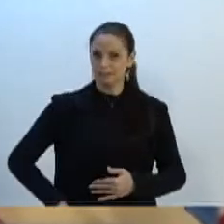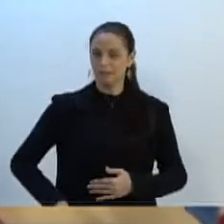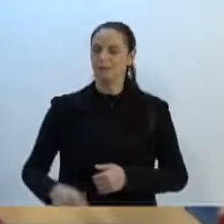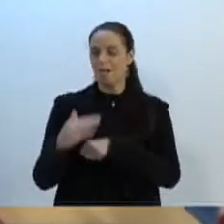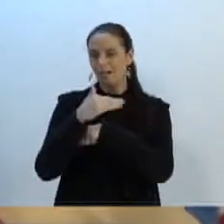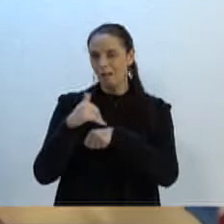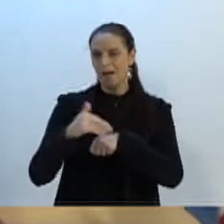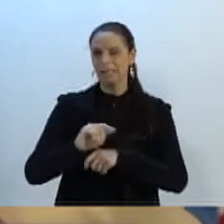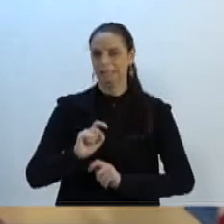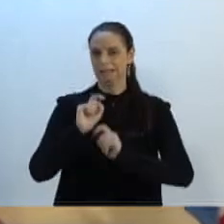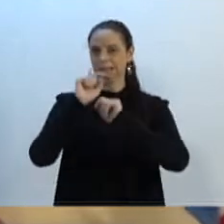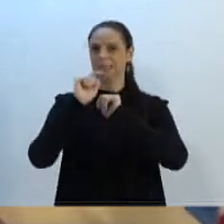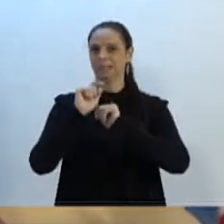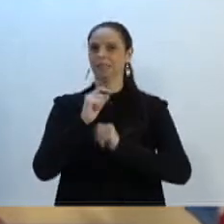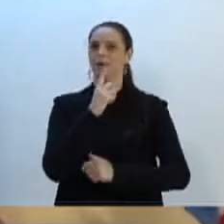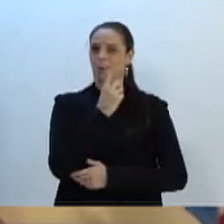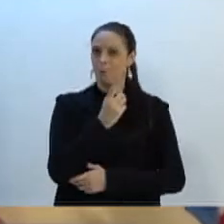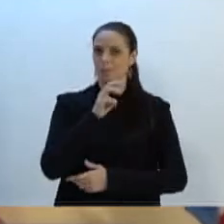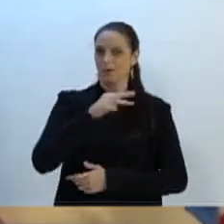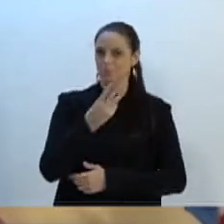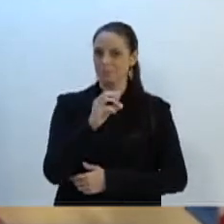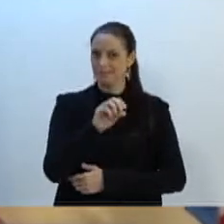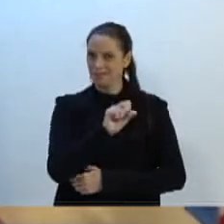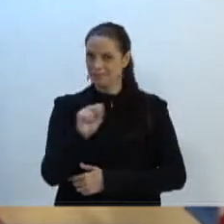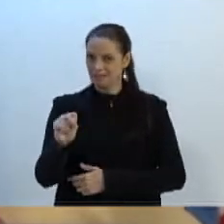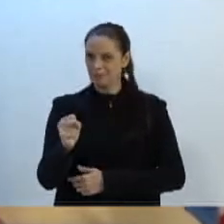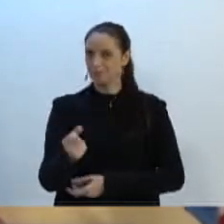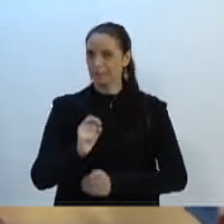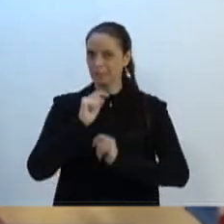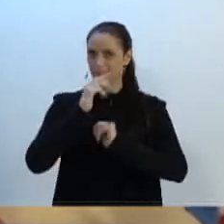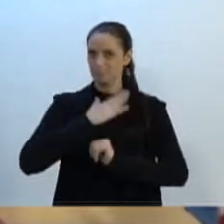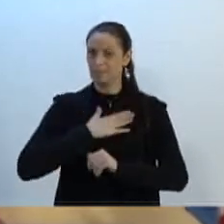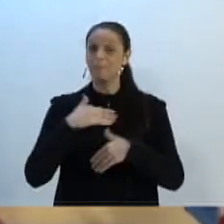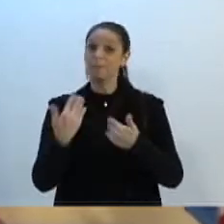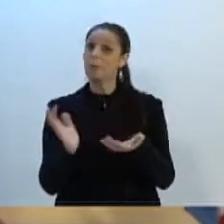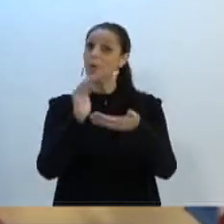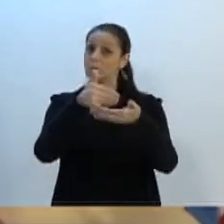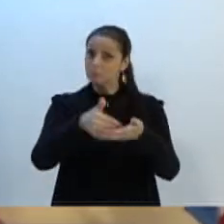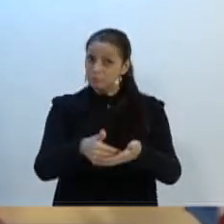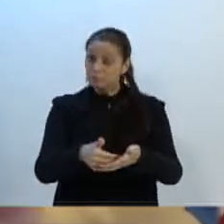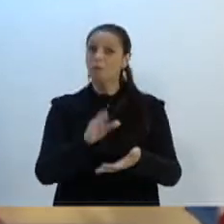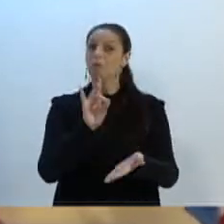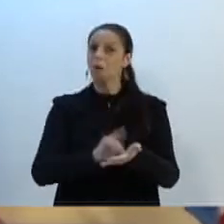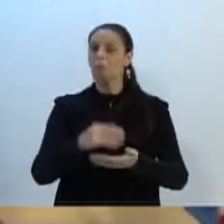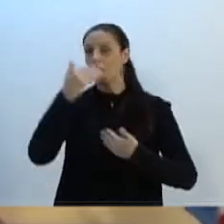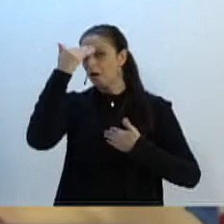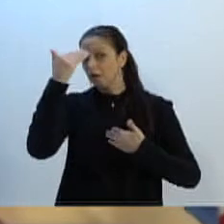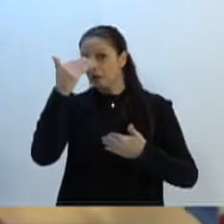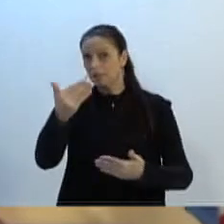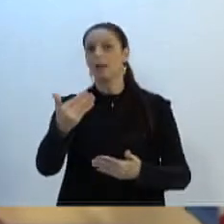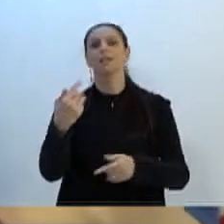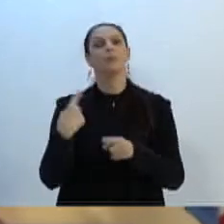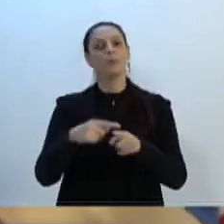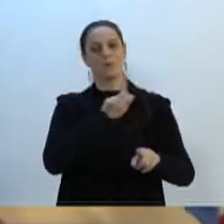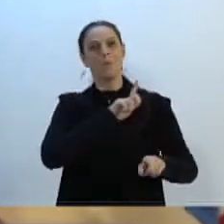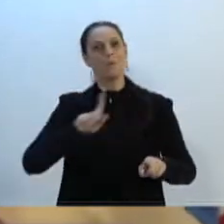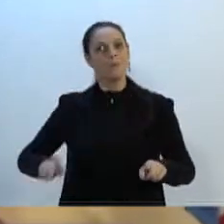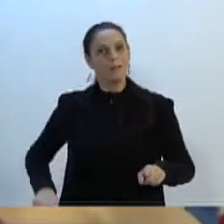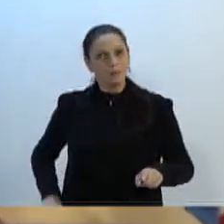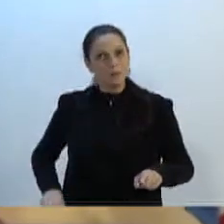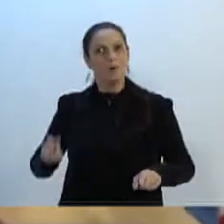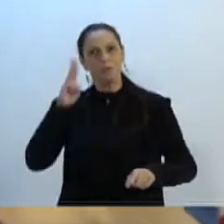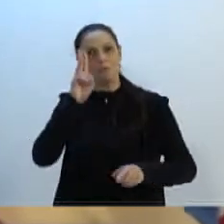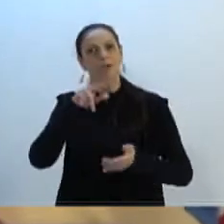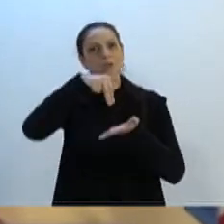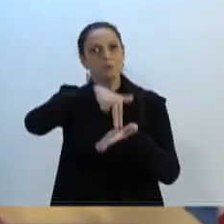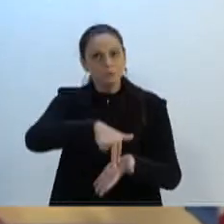carinho e pelos 30 segundos a mais. Então, assim, de um certo modo, o Hospital Santo Antônio agradece muito essa vinda do governador, porque com isso